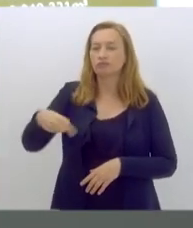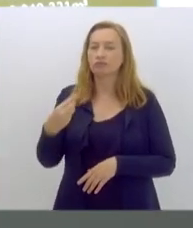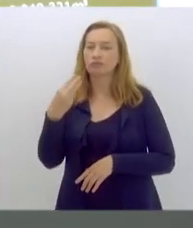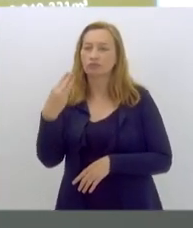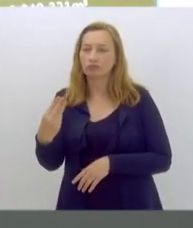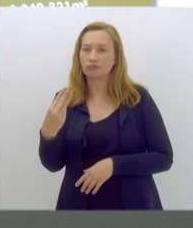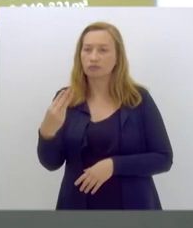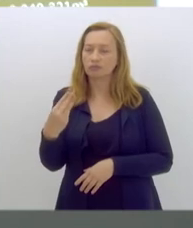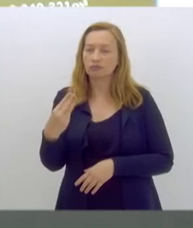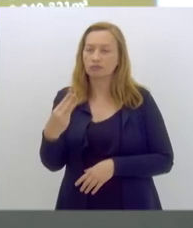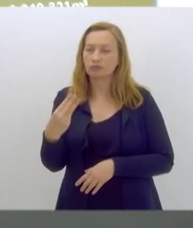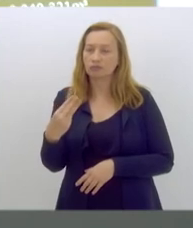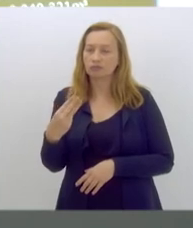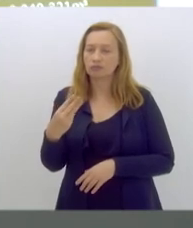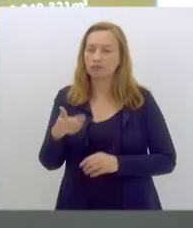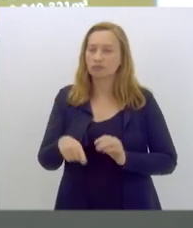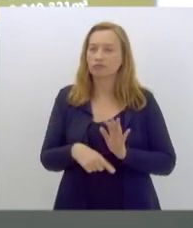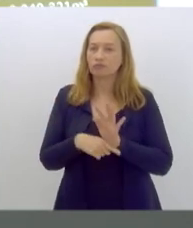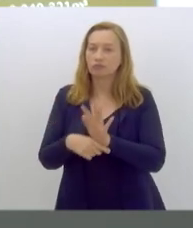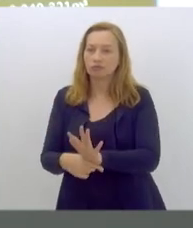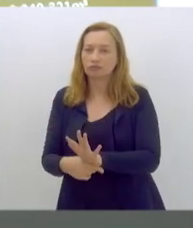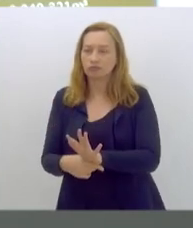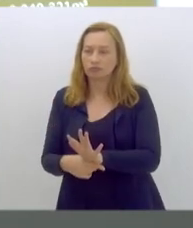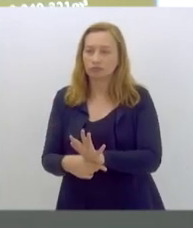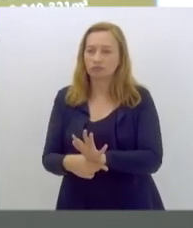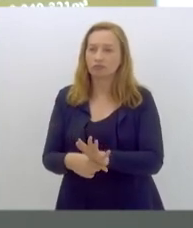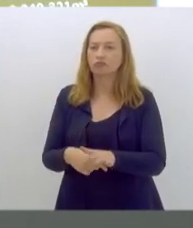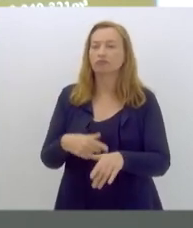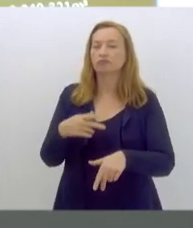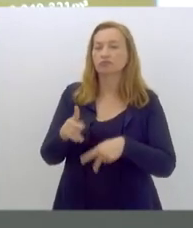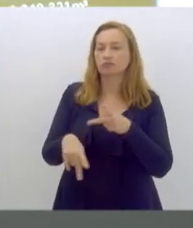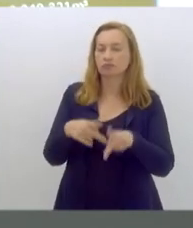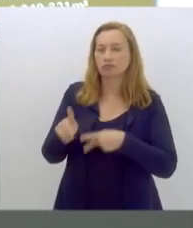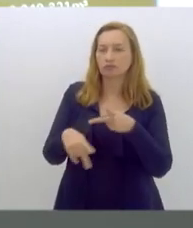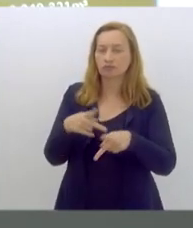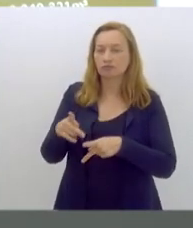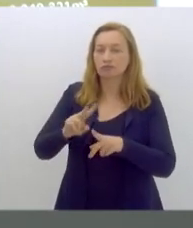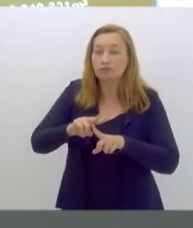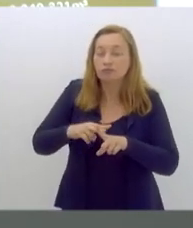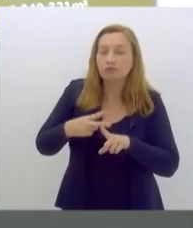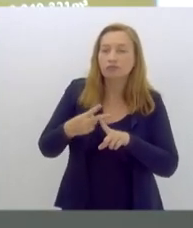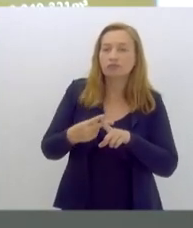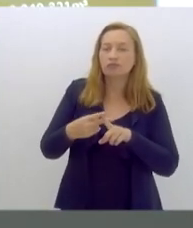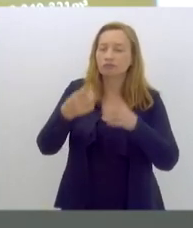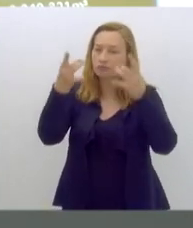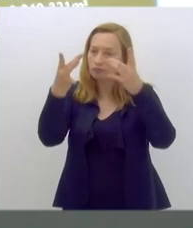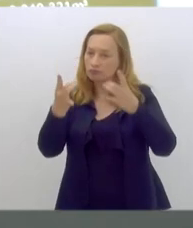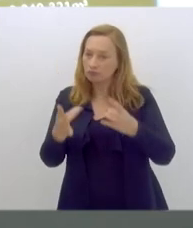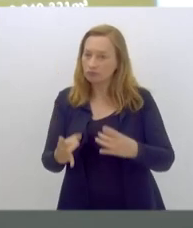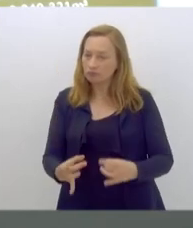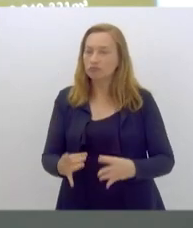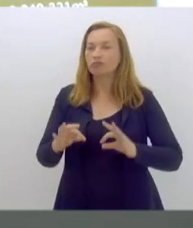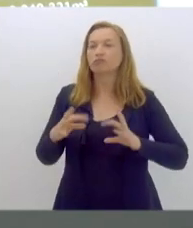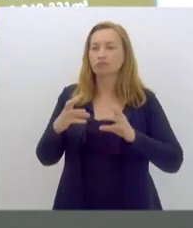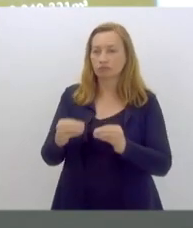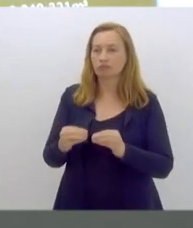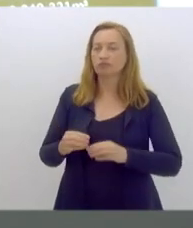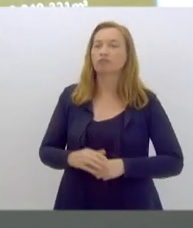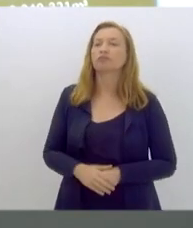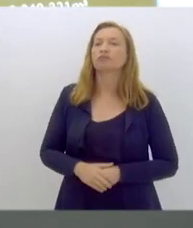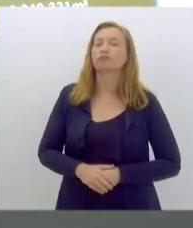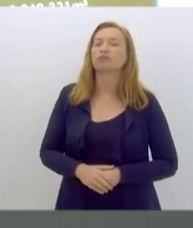especificamente a assistência e atendimento à população a gente tem o desdobramento e o detalhamento disso tudo